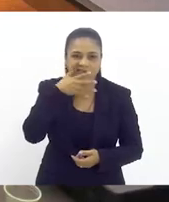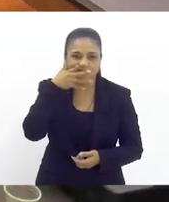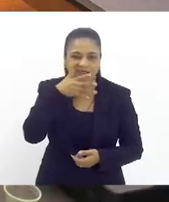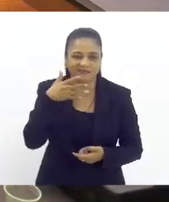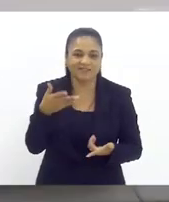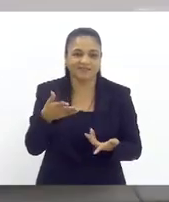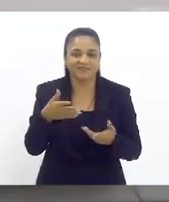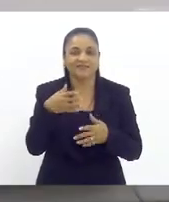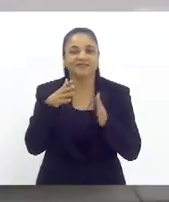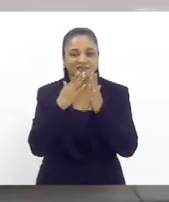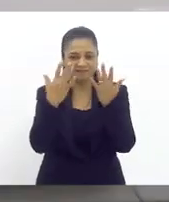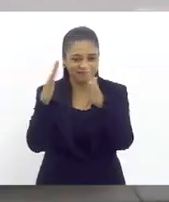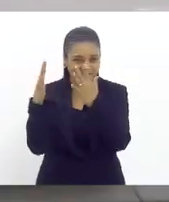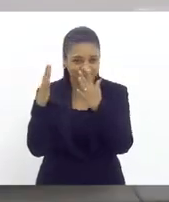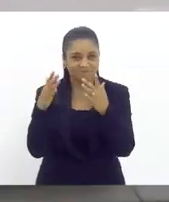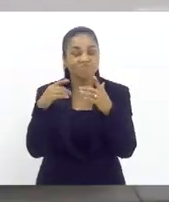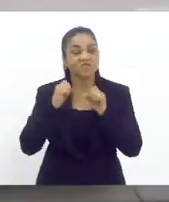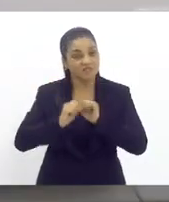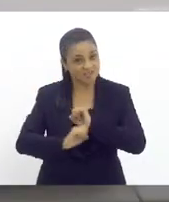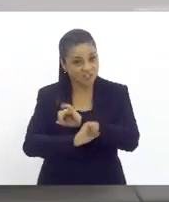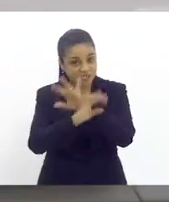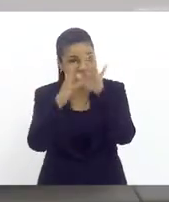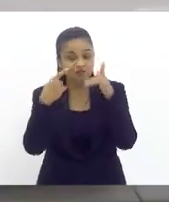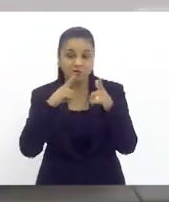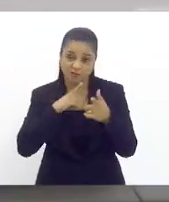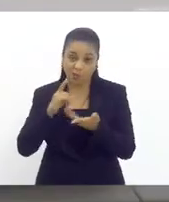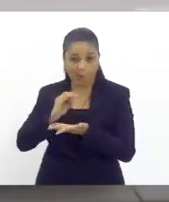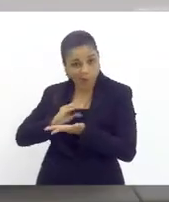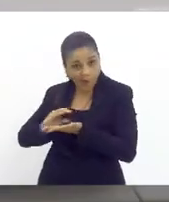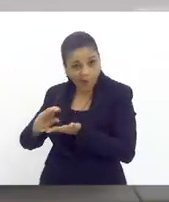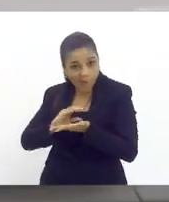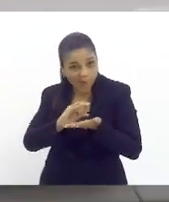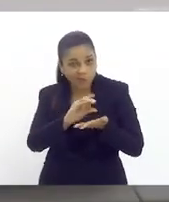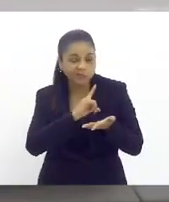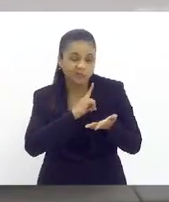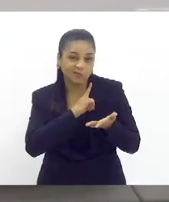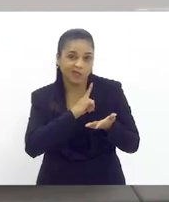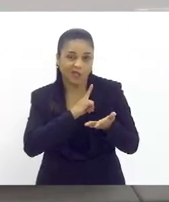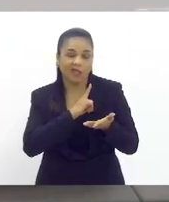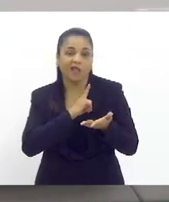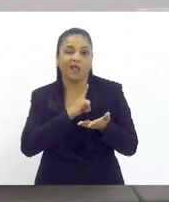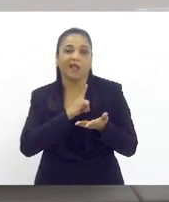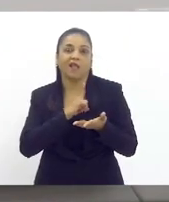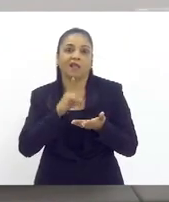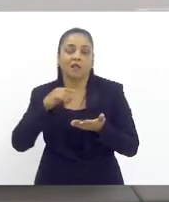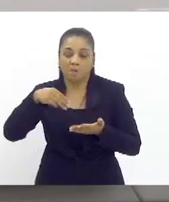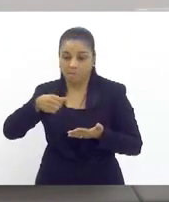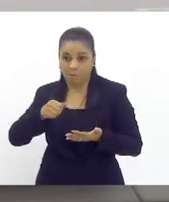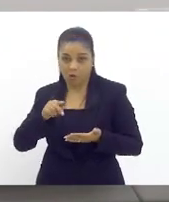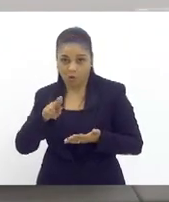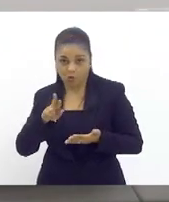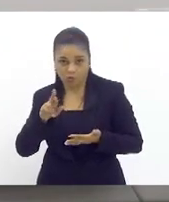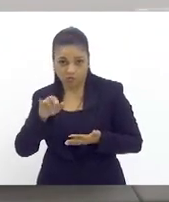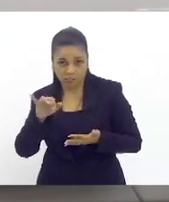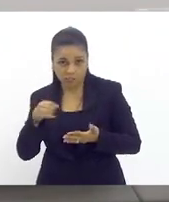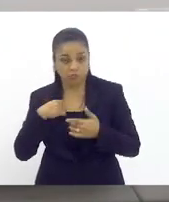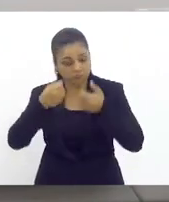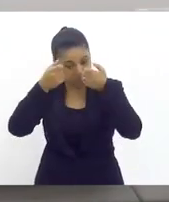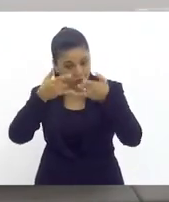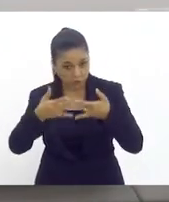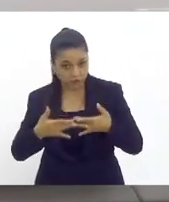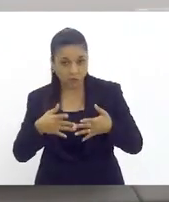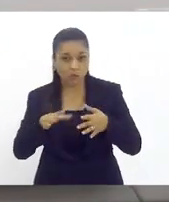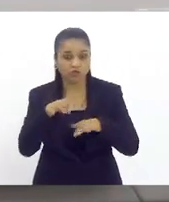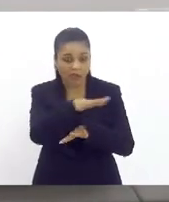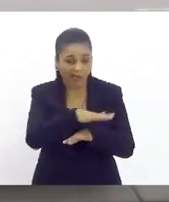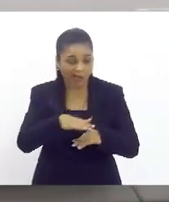Não realmente a gente está recebendo você ter os recursos que o da ordem de grandeza que o Maurício Ruiz levantou áreas